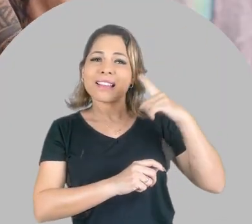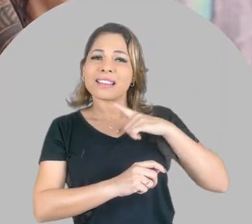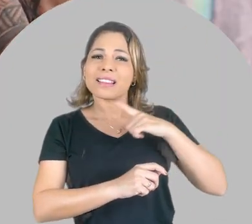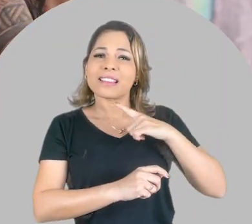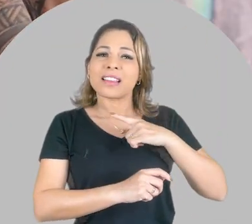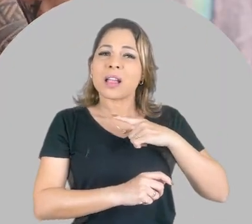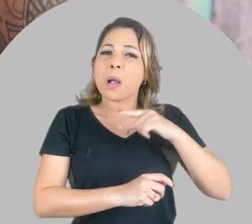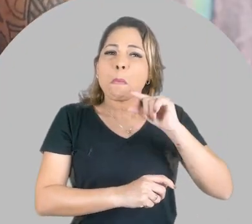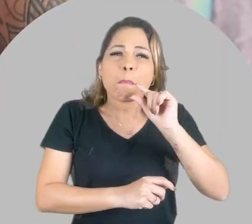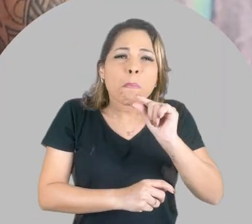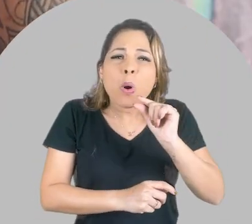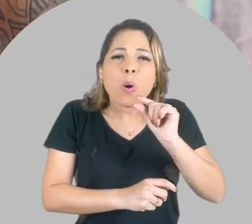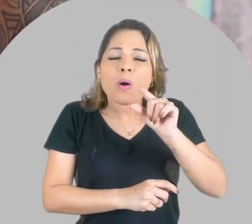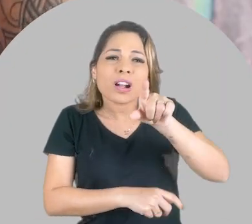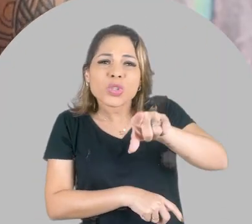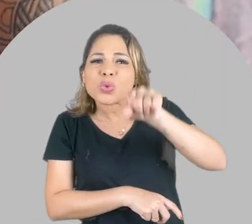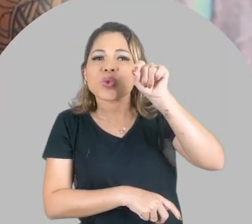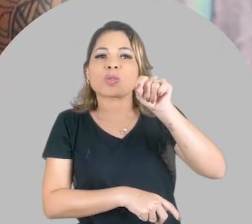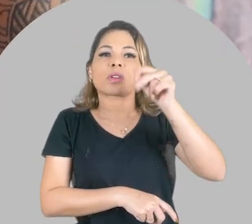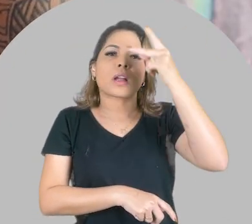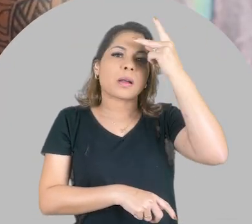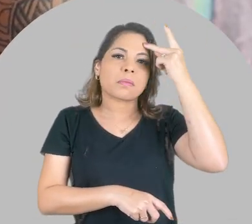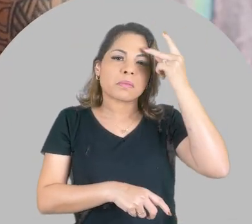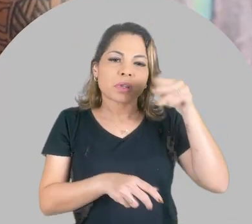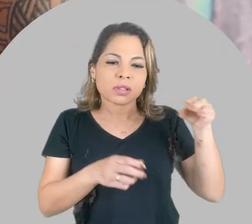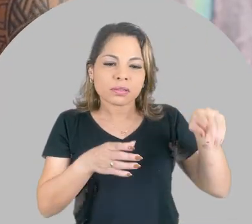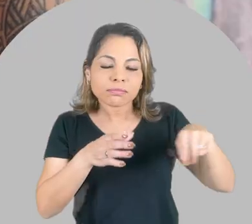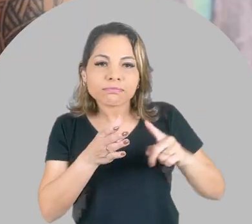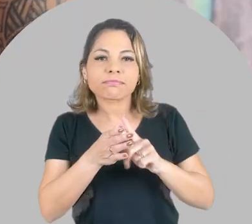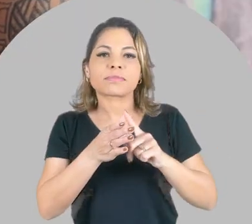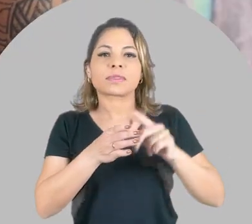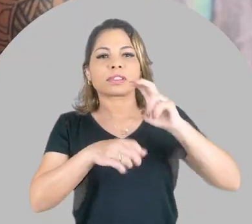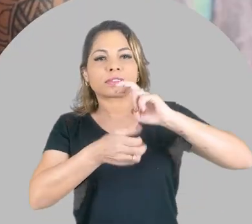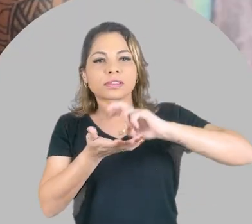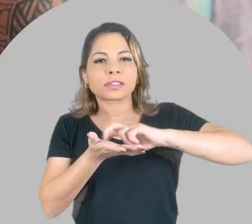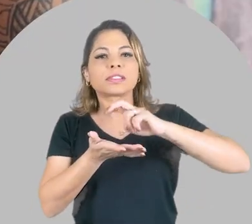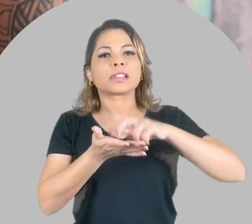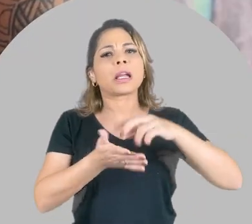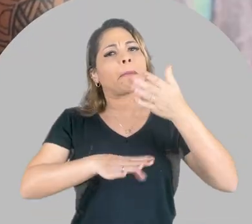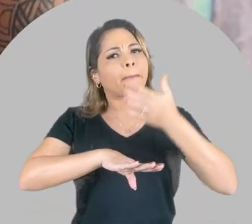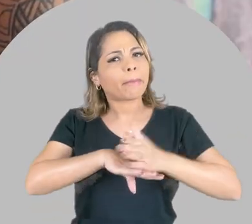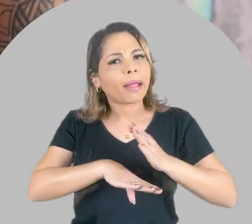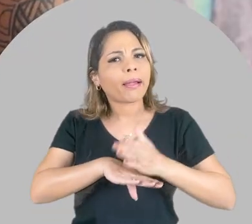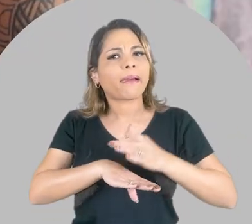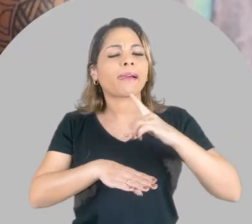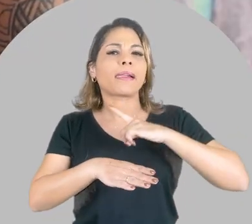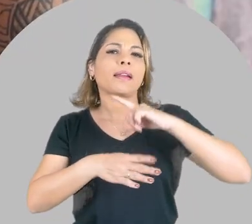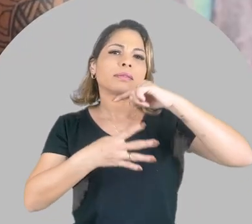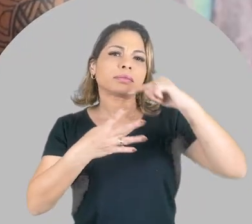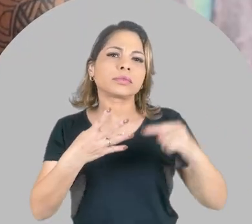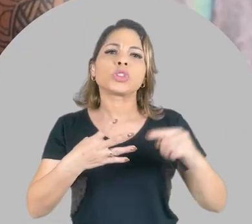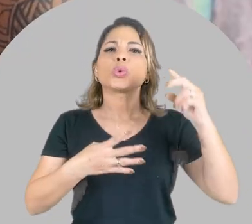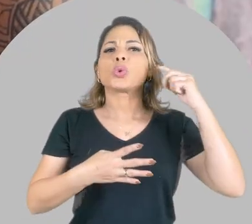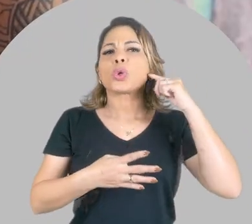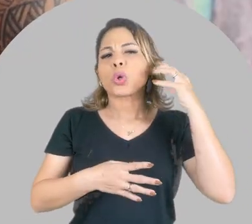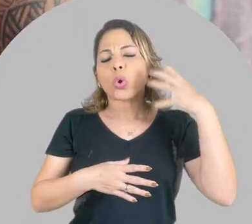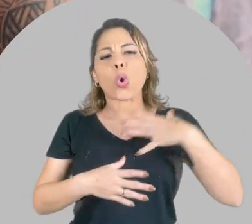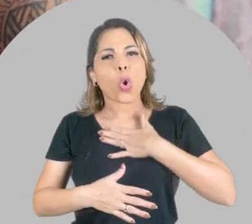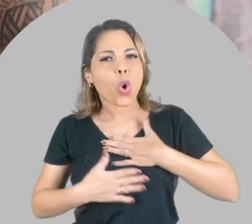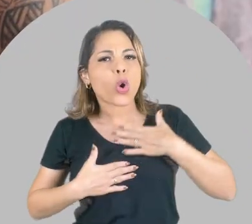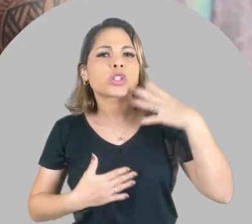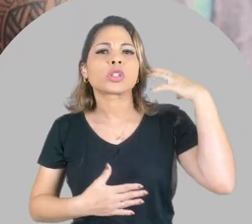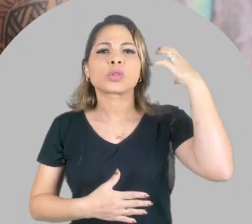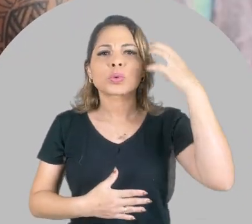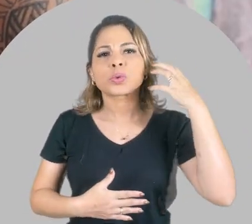que lá atrás, velho, a gente tinha uma vida muito pouca de opção. Então o cara que ele entrava no hip hop, ele praticava aqueles elementos que tinha e